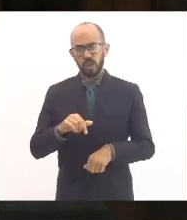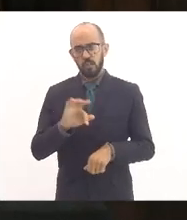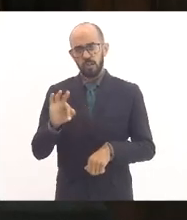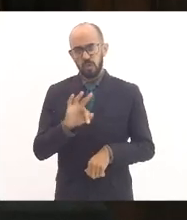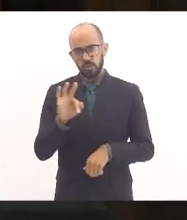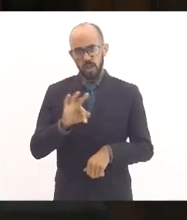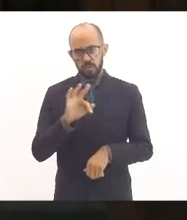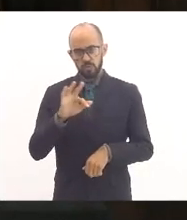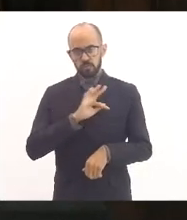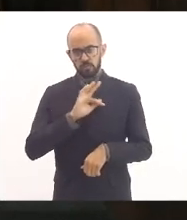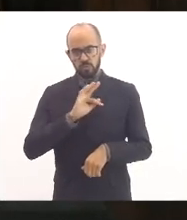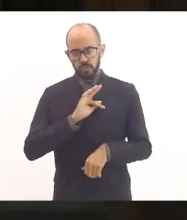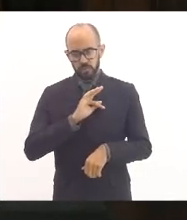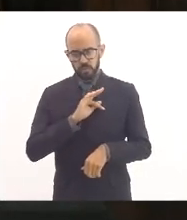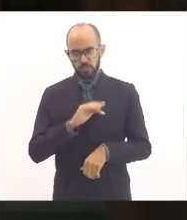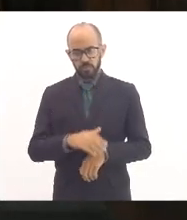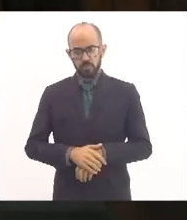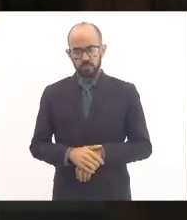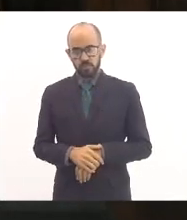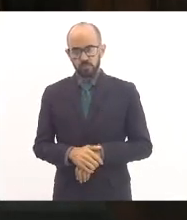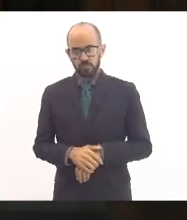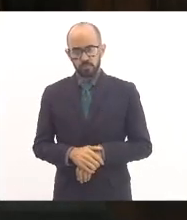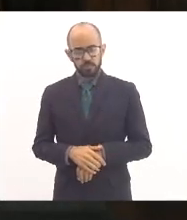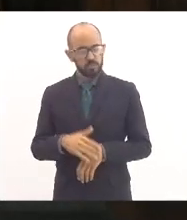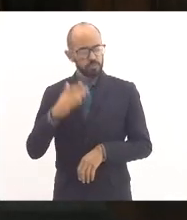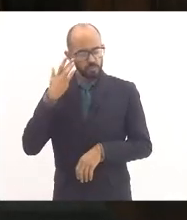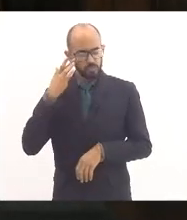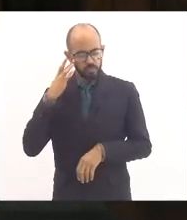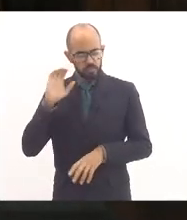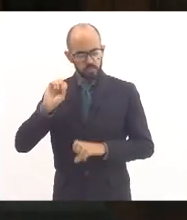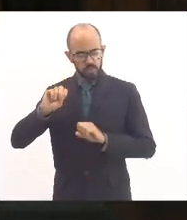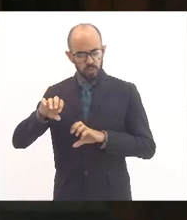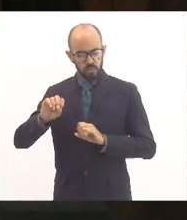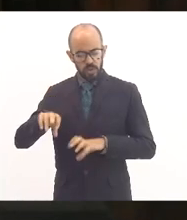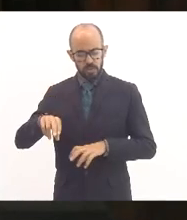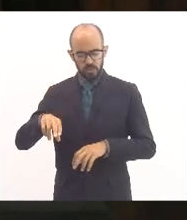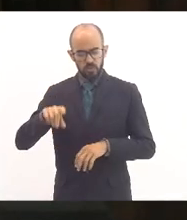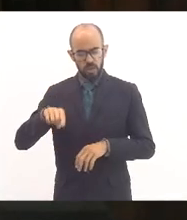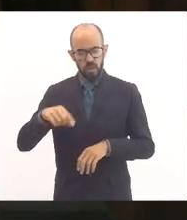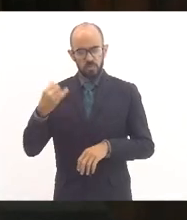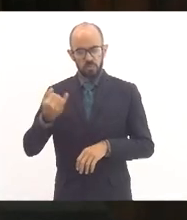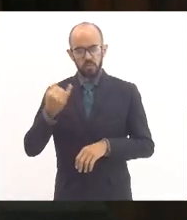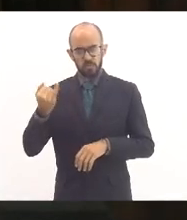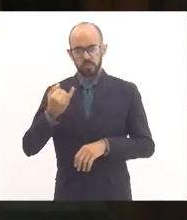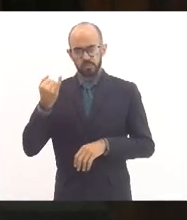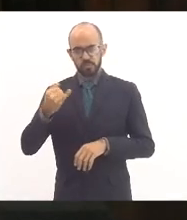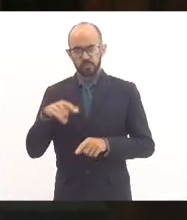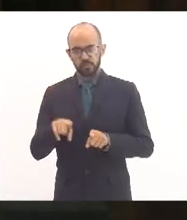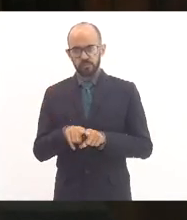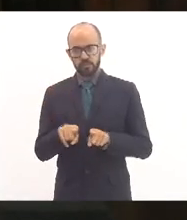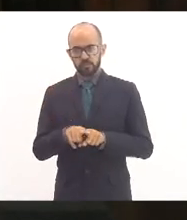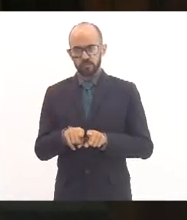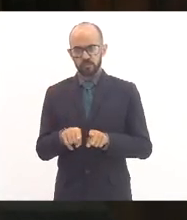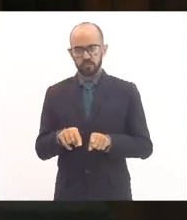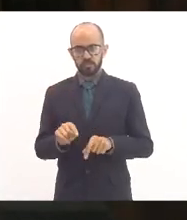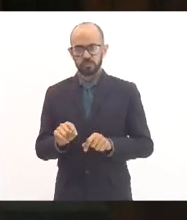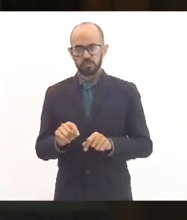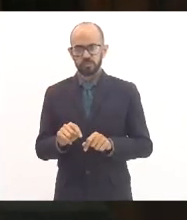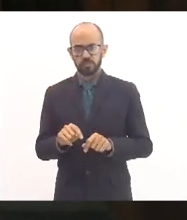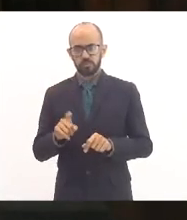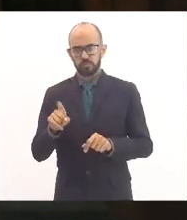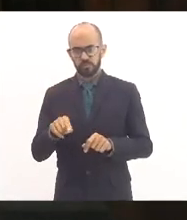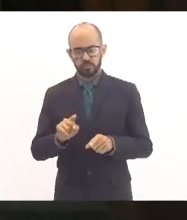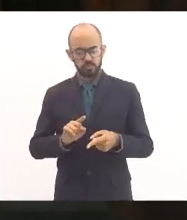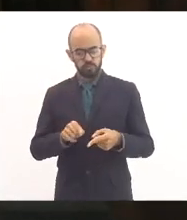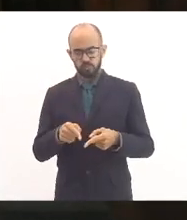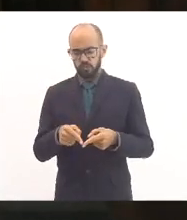da eu acho que nunca é demais educação eu acho que vem ao encontro também do que se preconiza